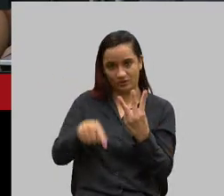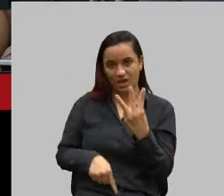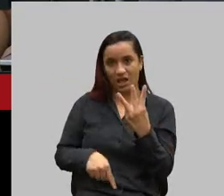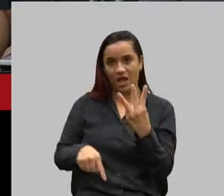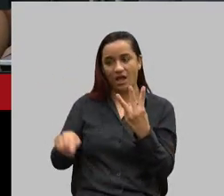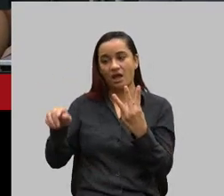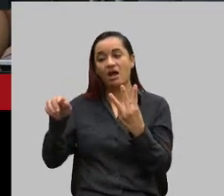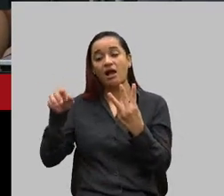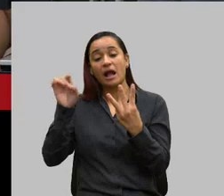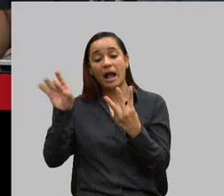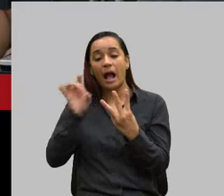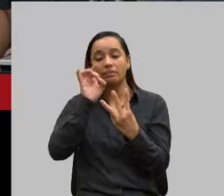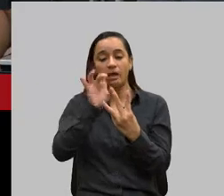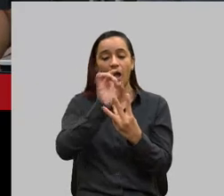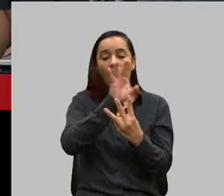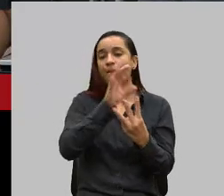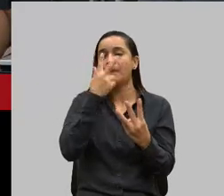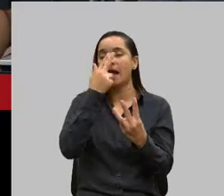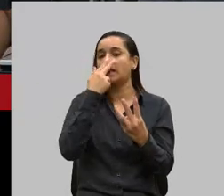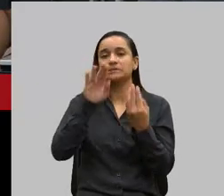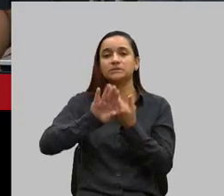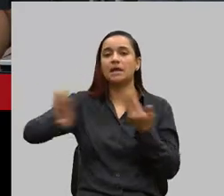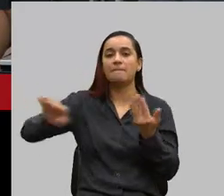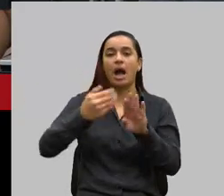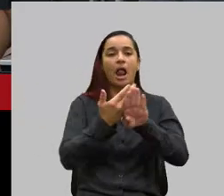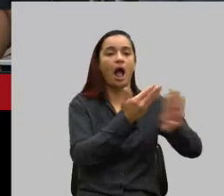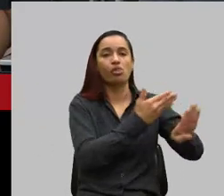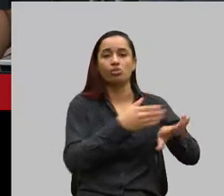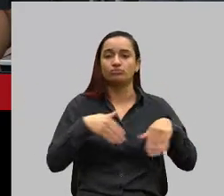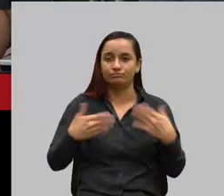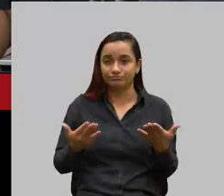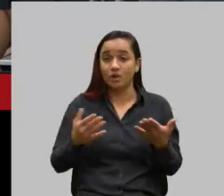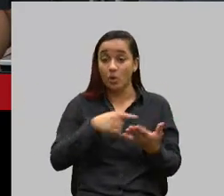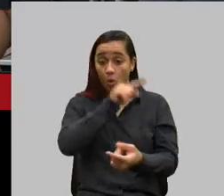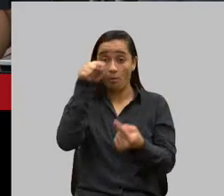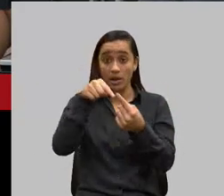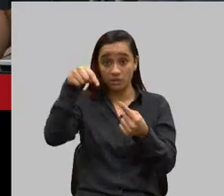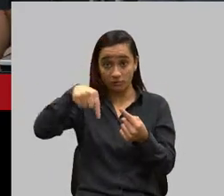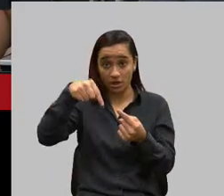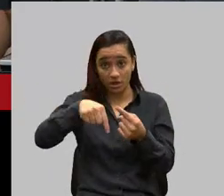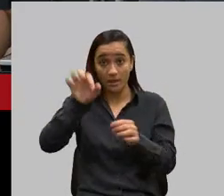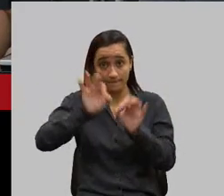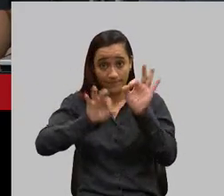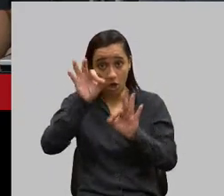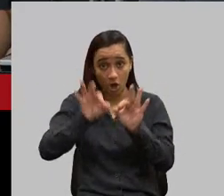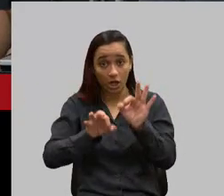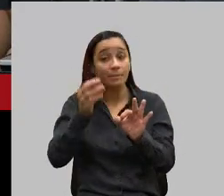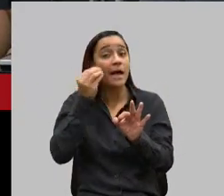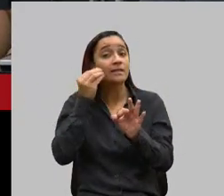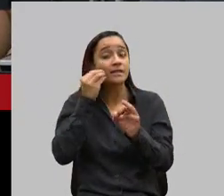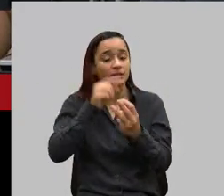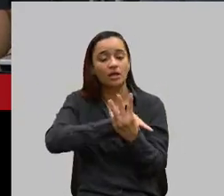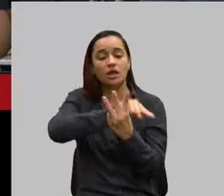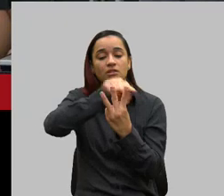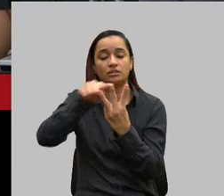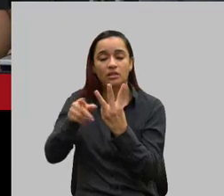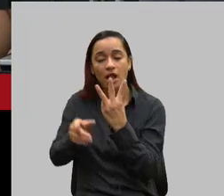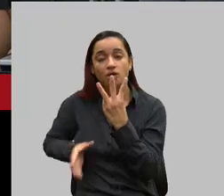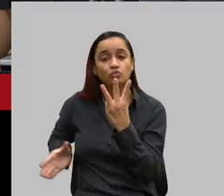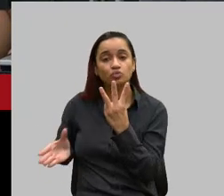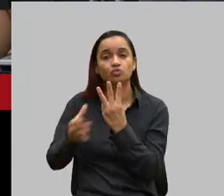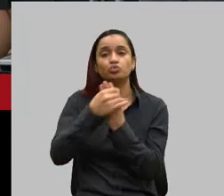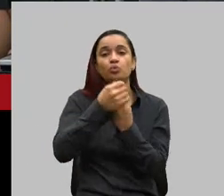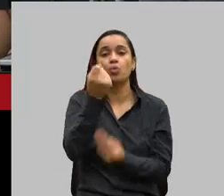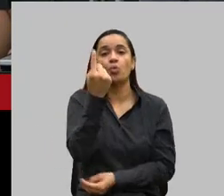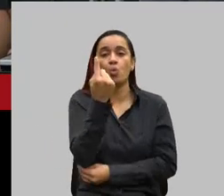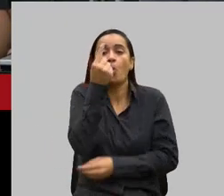hélice tá num eixo separado o objetivo desse programa é justamente colocar as três p da hélice no mesmo